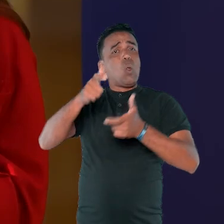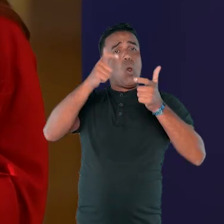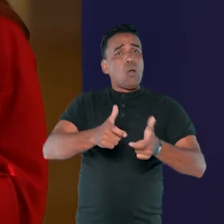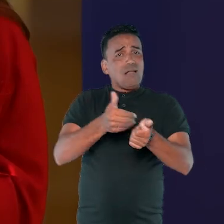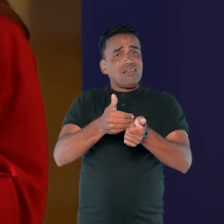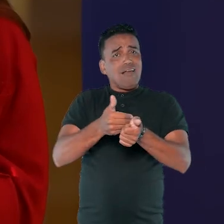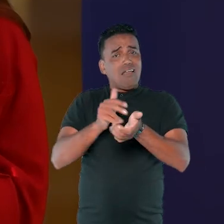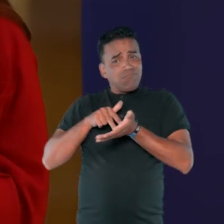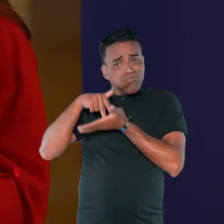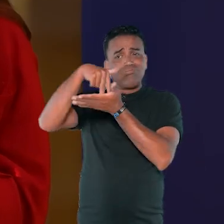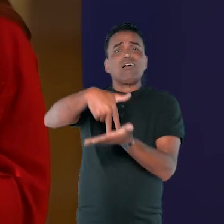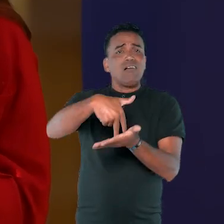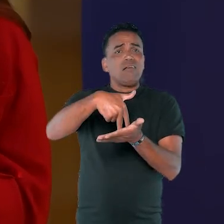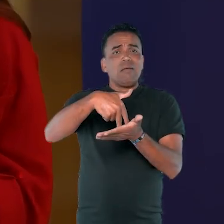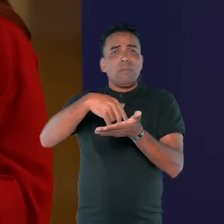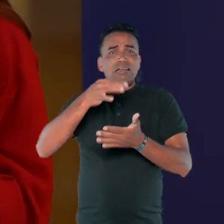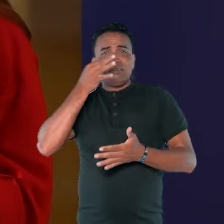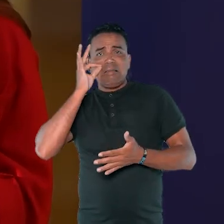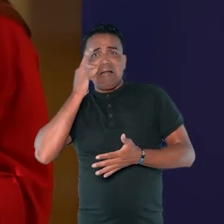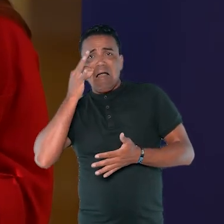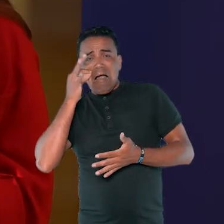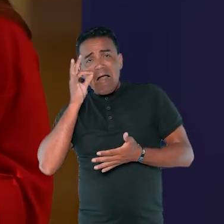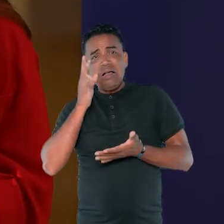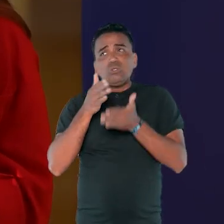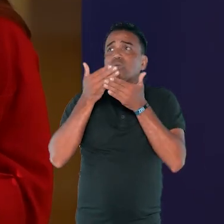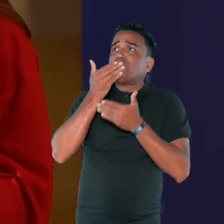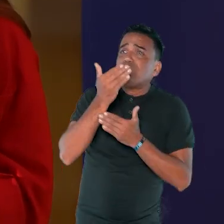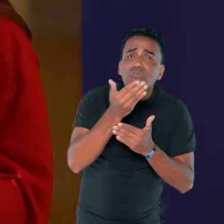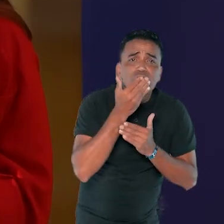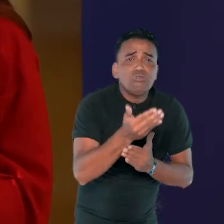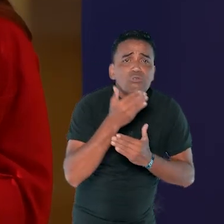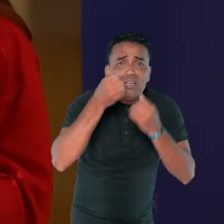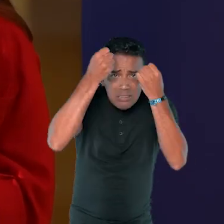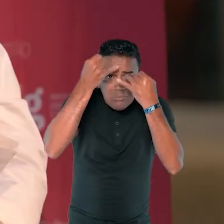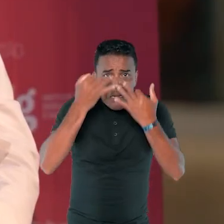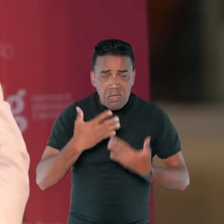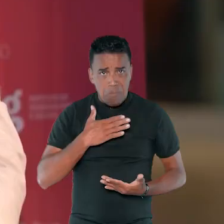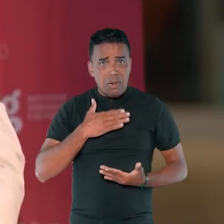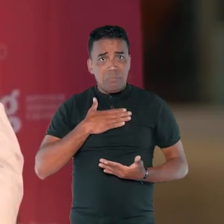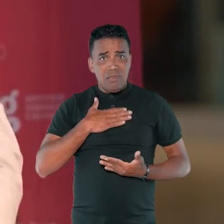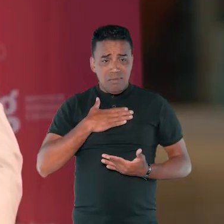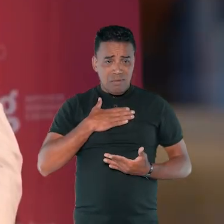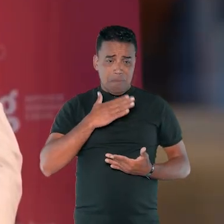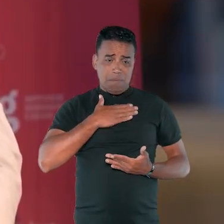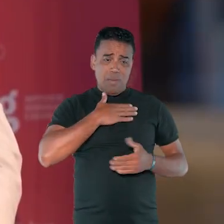de irradios ratos suplicar: expliquem-me a mim e ao meu